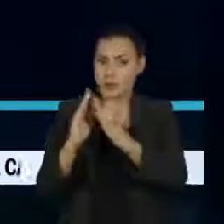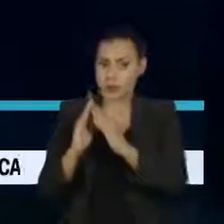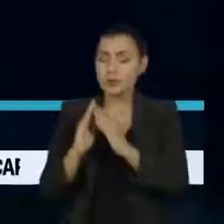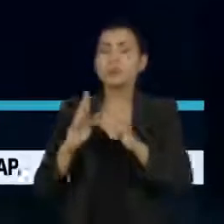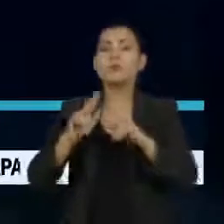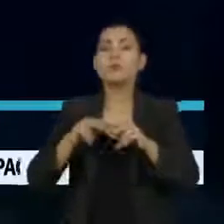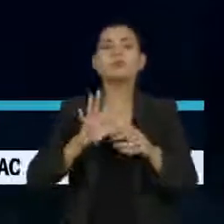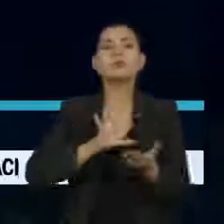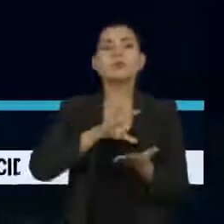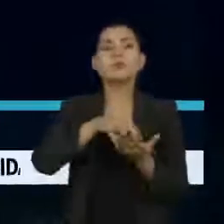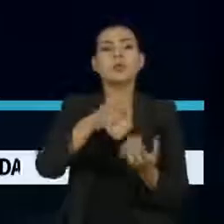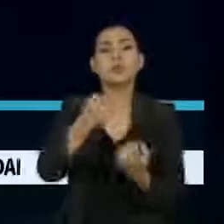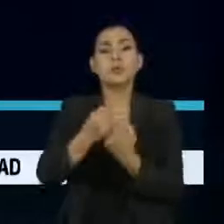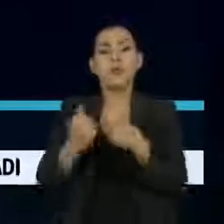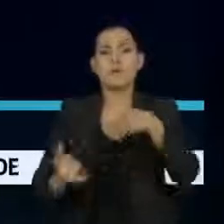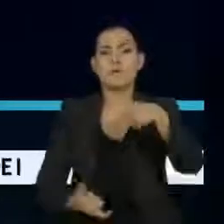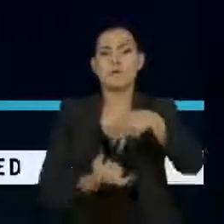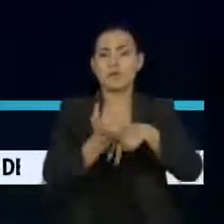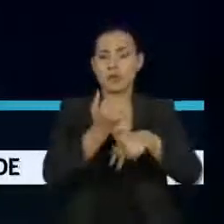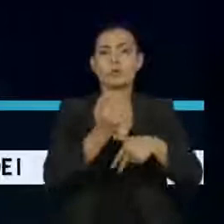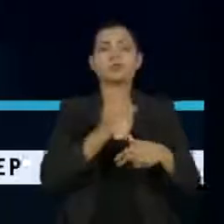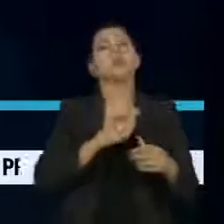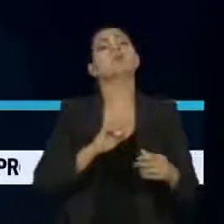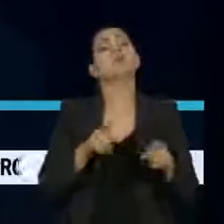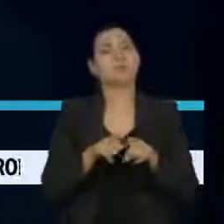Centro de Referência e Apoio à Vítima, a